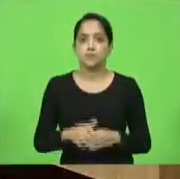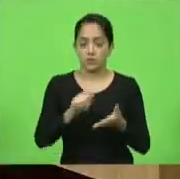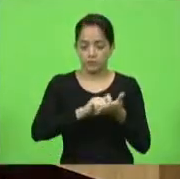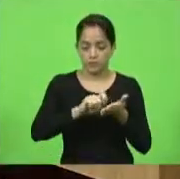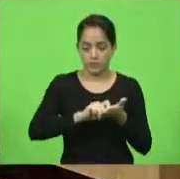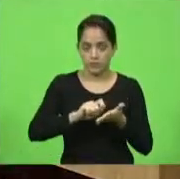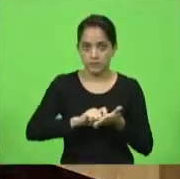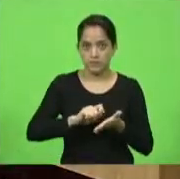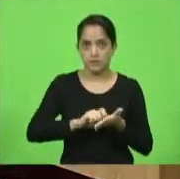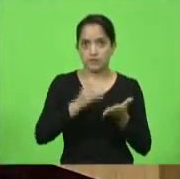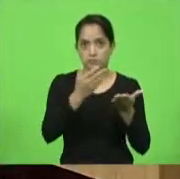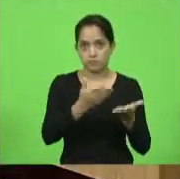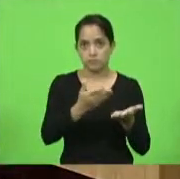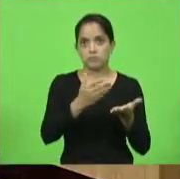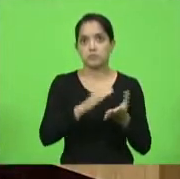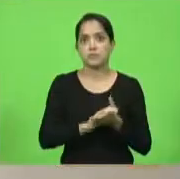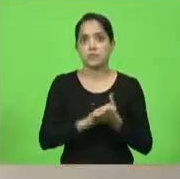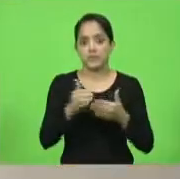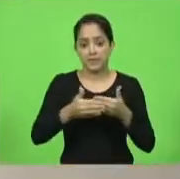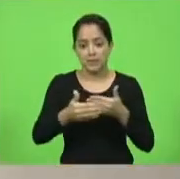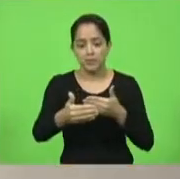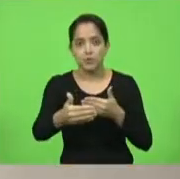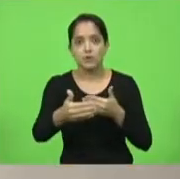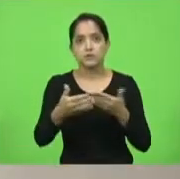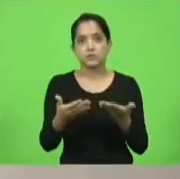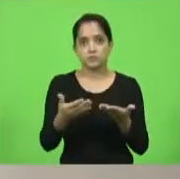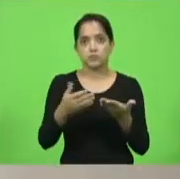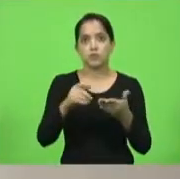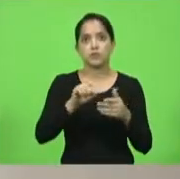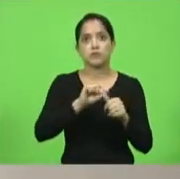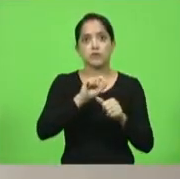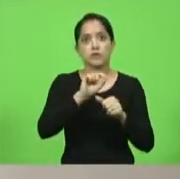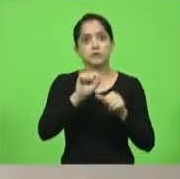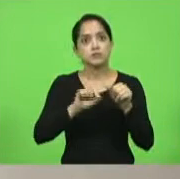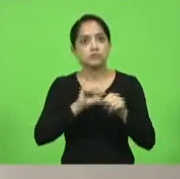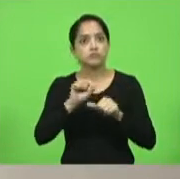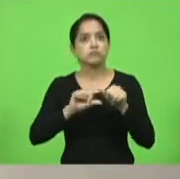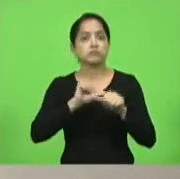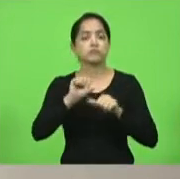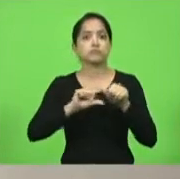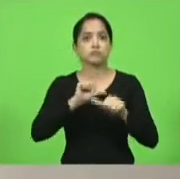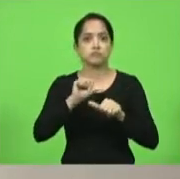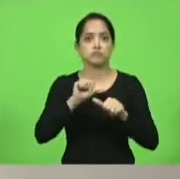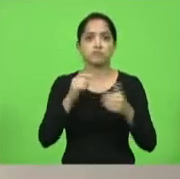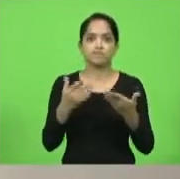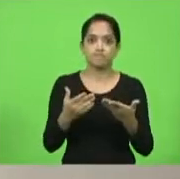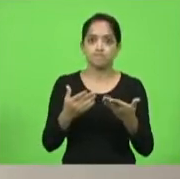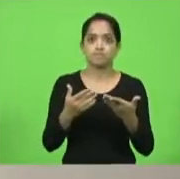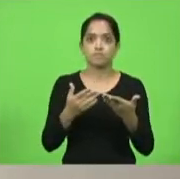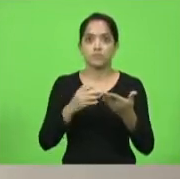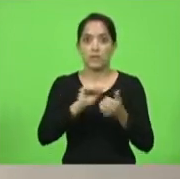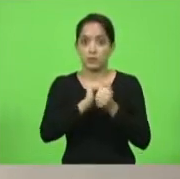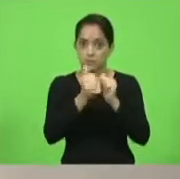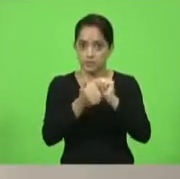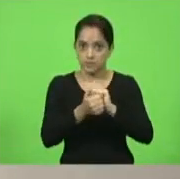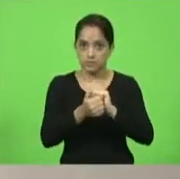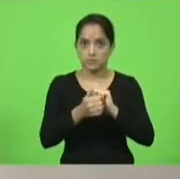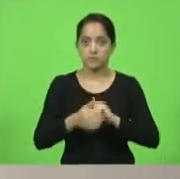ordem, Vossa Excelência, e na próxima sessão já faço algumas argumentações e, dentro do contexto, quem sabe, algumas adaptações.